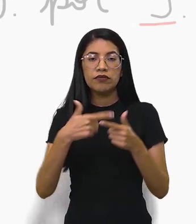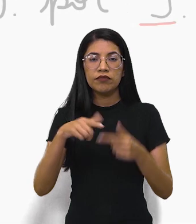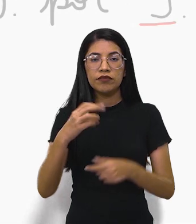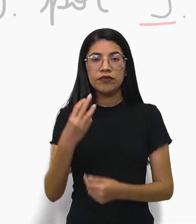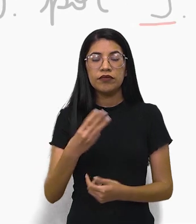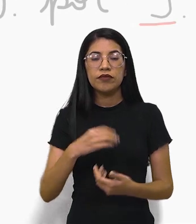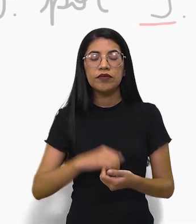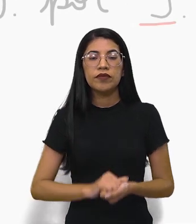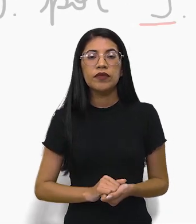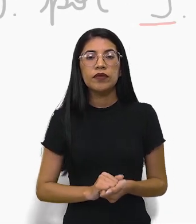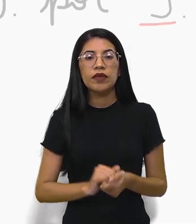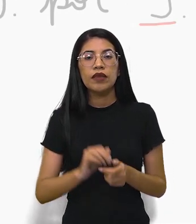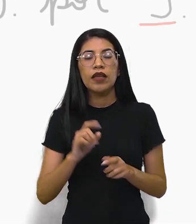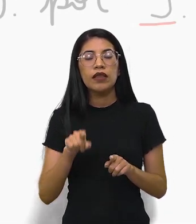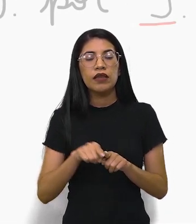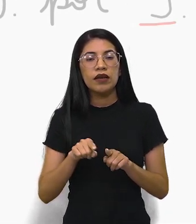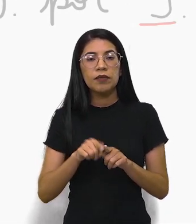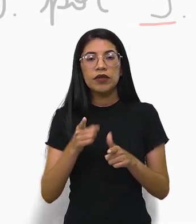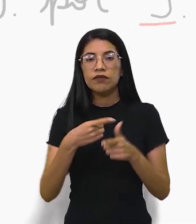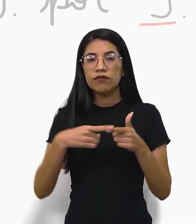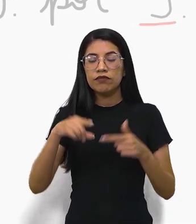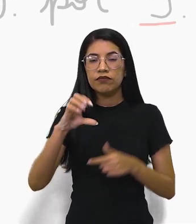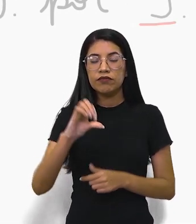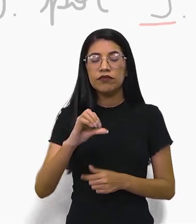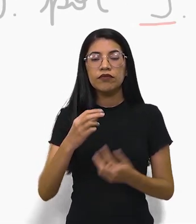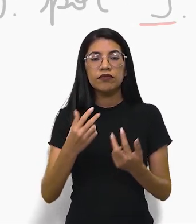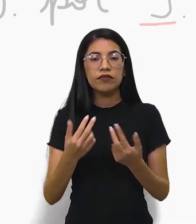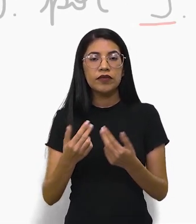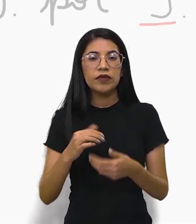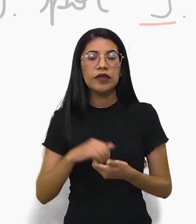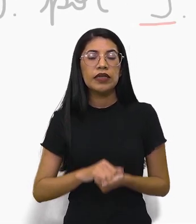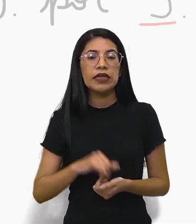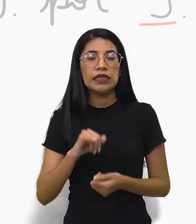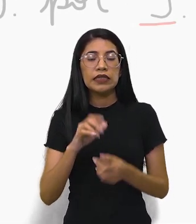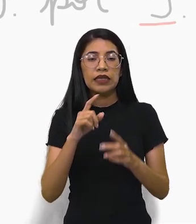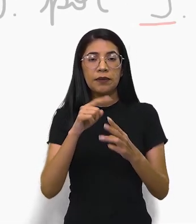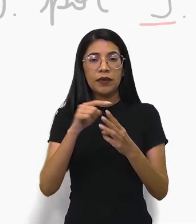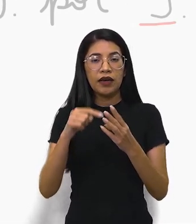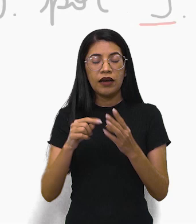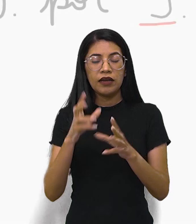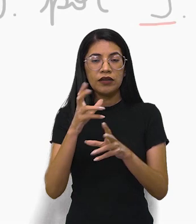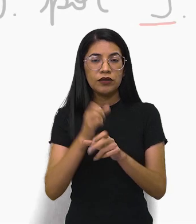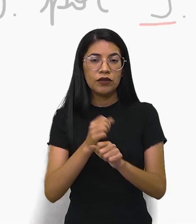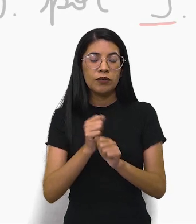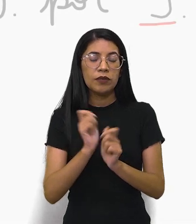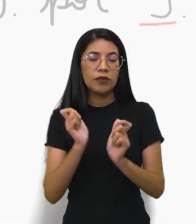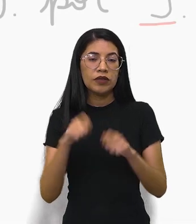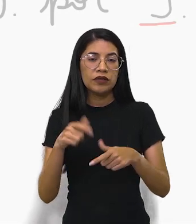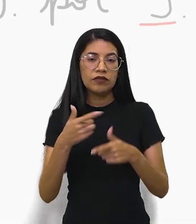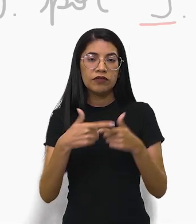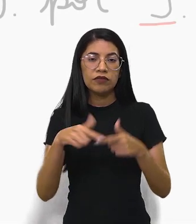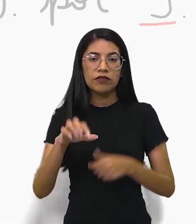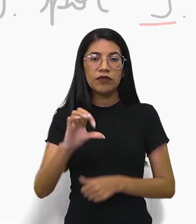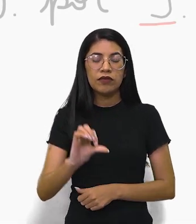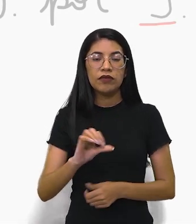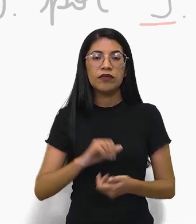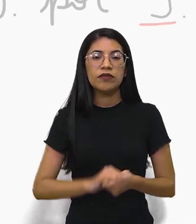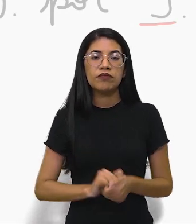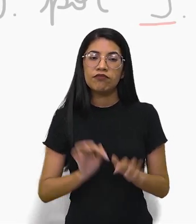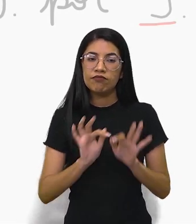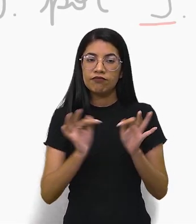E por 9 também a mesma coisa, quando a soma dos dígitos é divisível por 9. Ficou simples assim, não